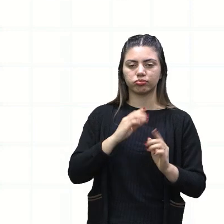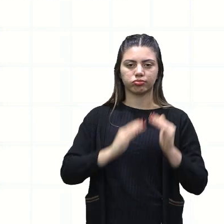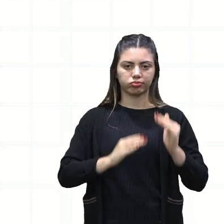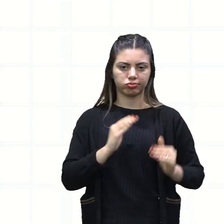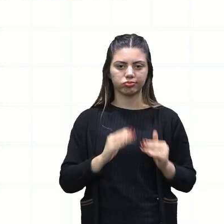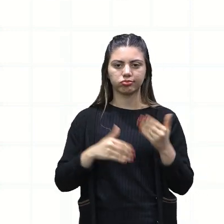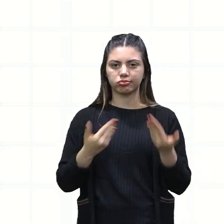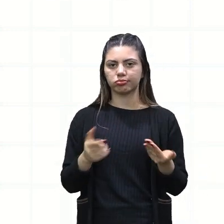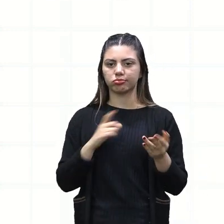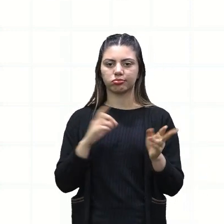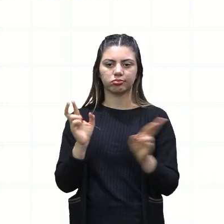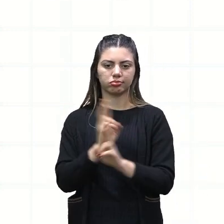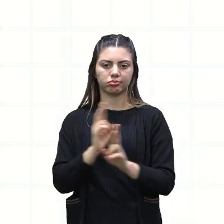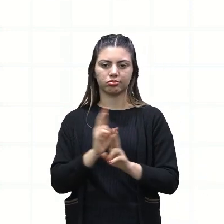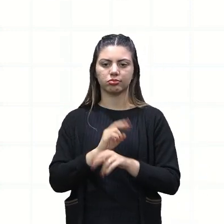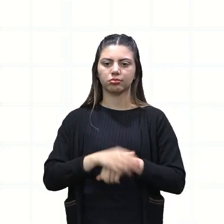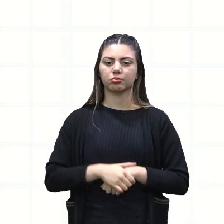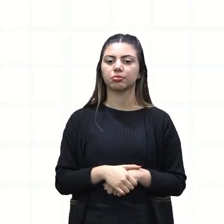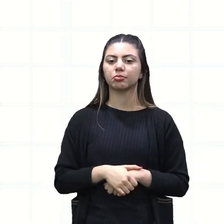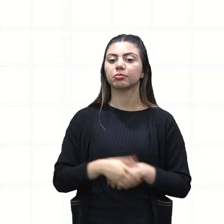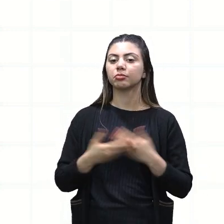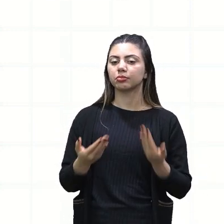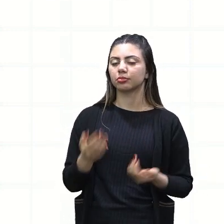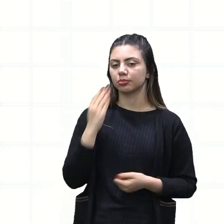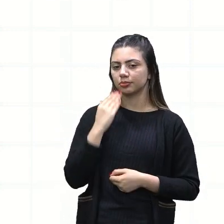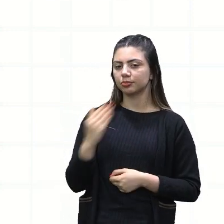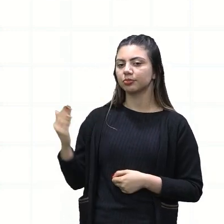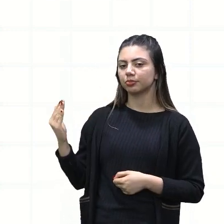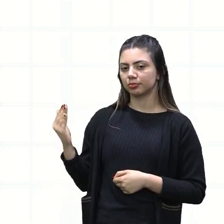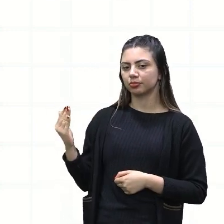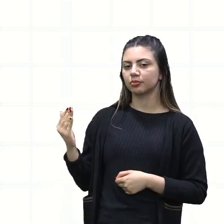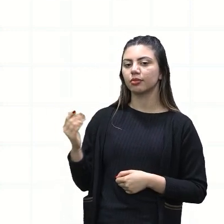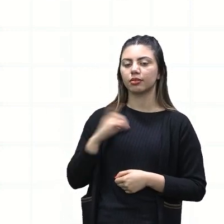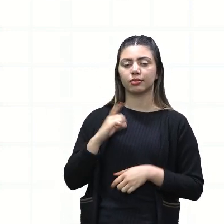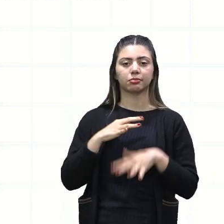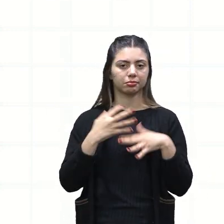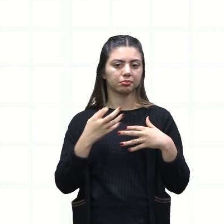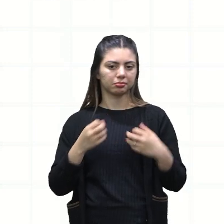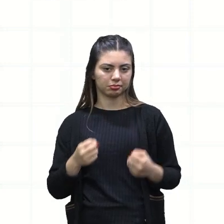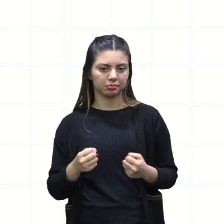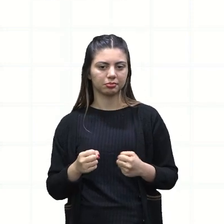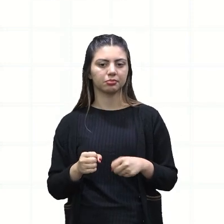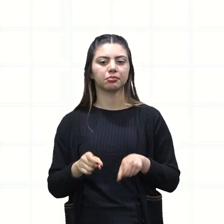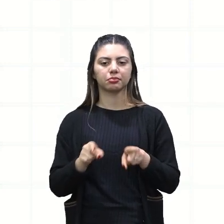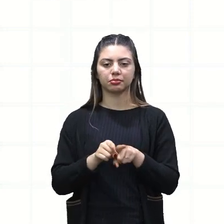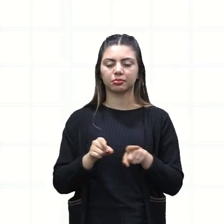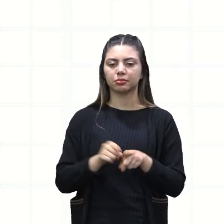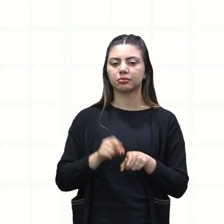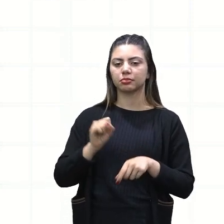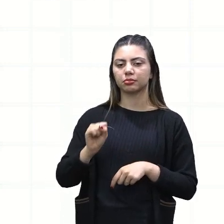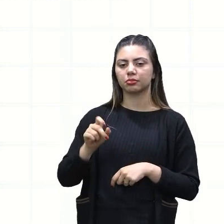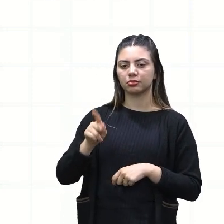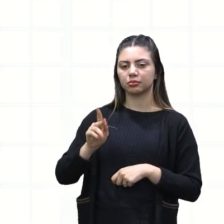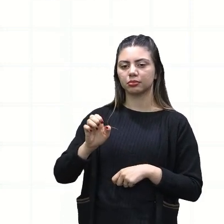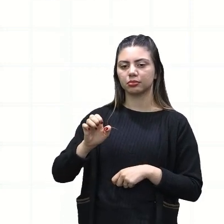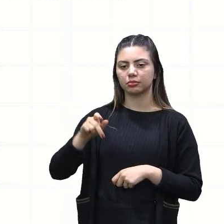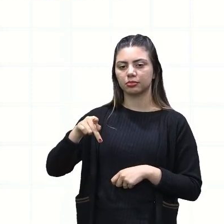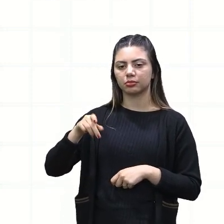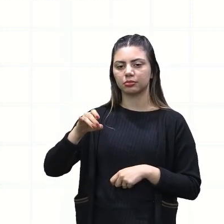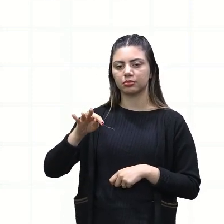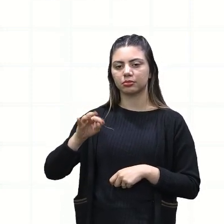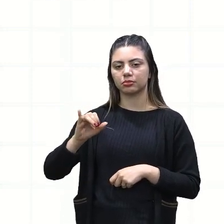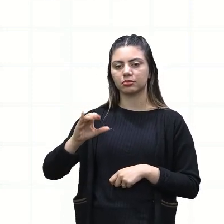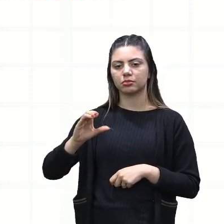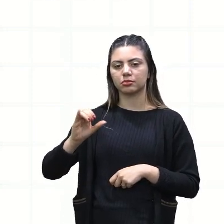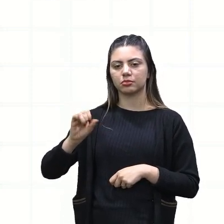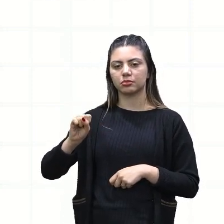uma acceptance, que é aceitação, e skepticism, né? Que é algo, uma pessoa, né,